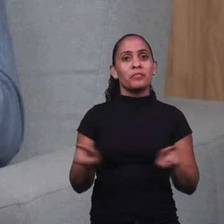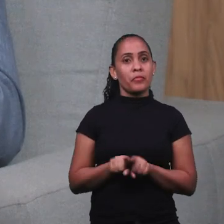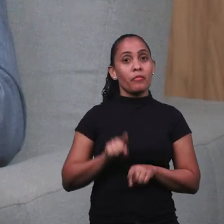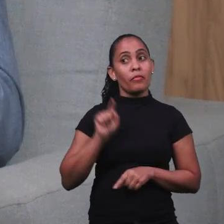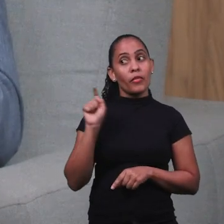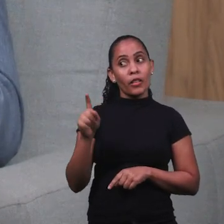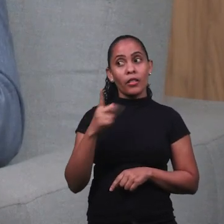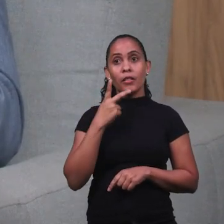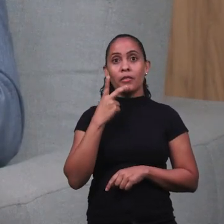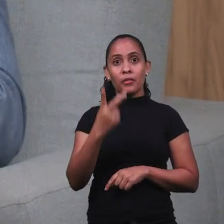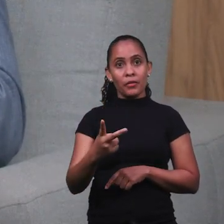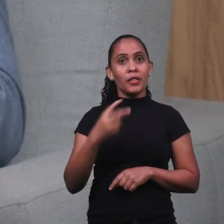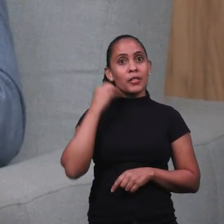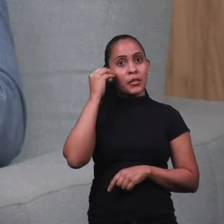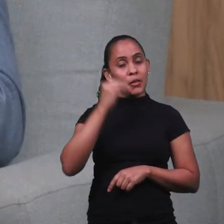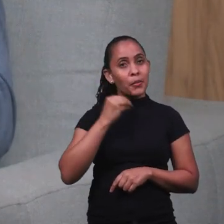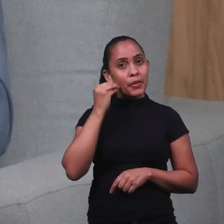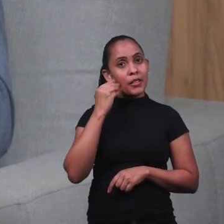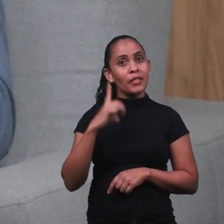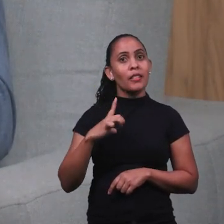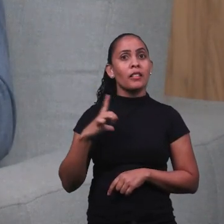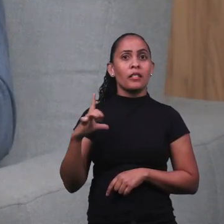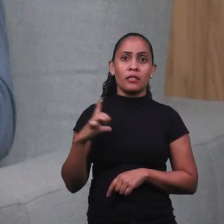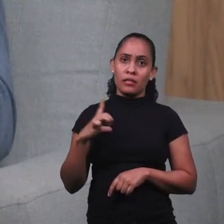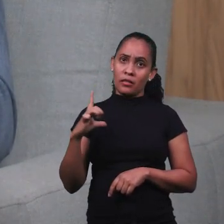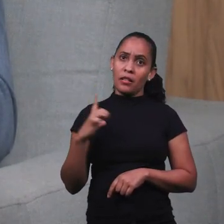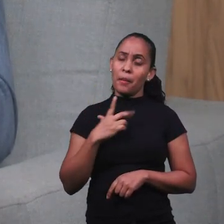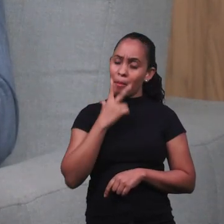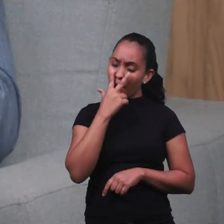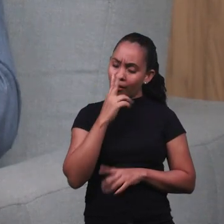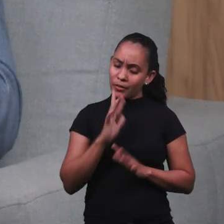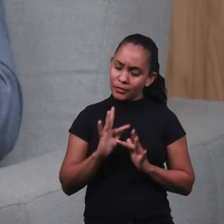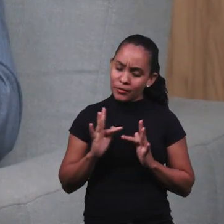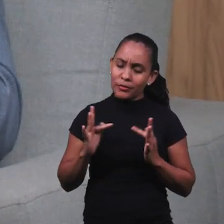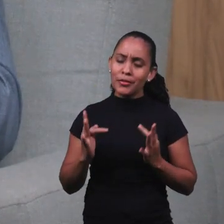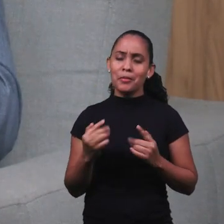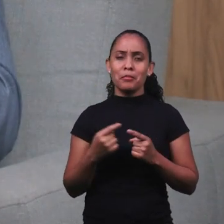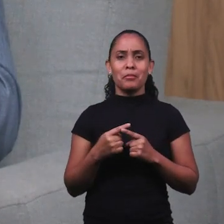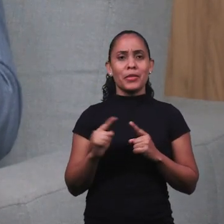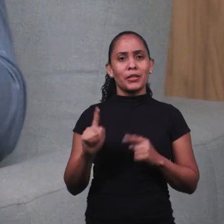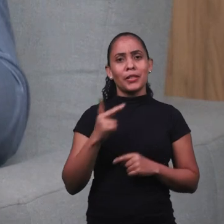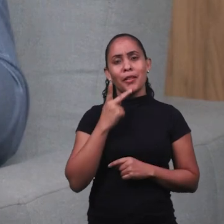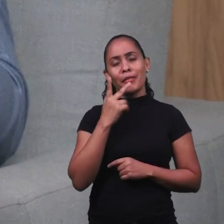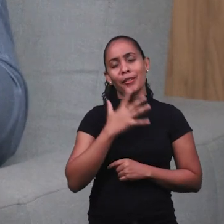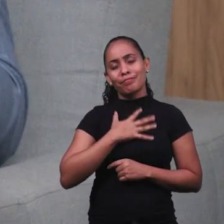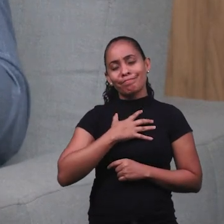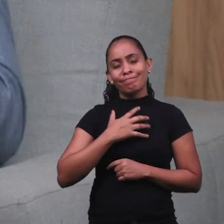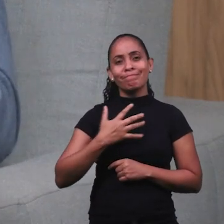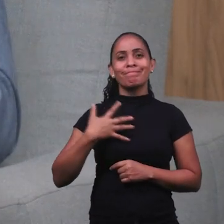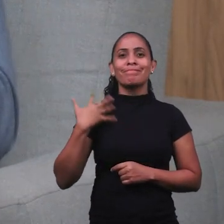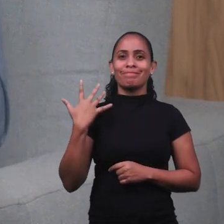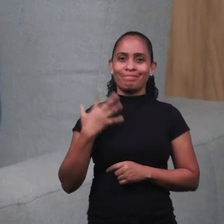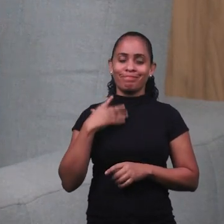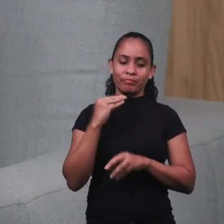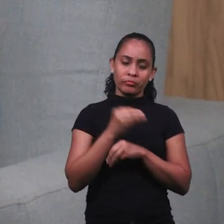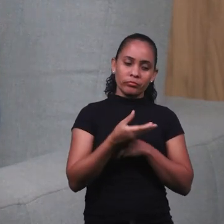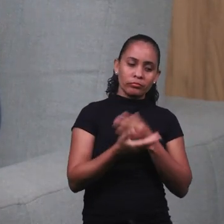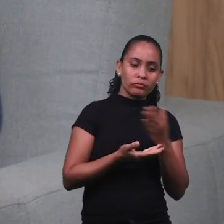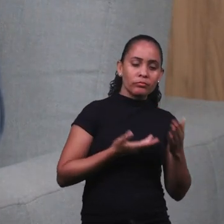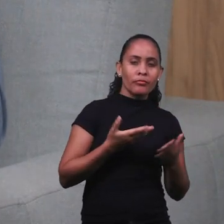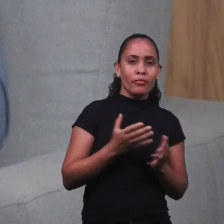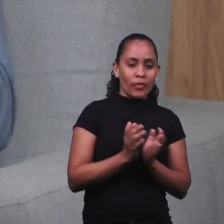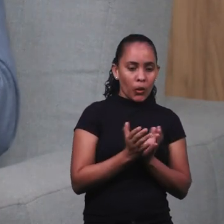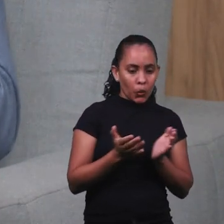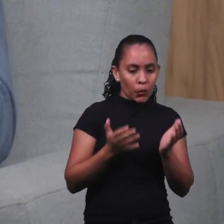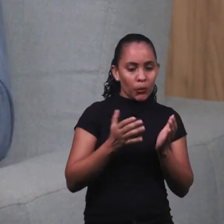que conta ali a grande experiência que ela tem, ainda que pareça ser simples, mas ela fala que a alegria dela é cuidar dos vasos,